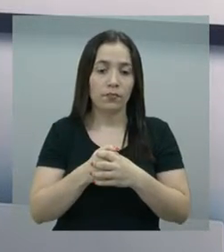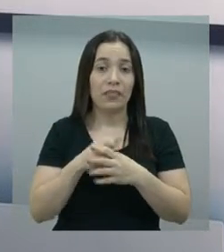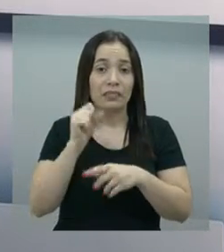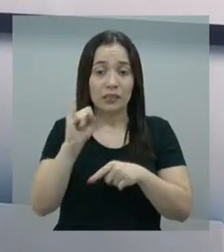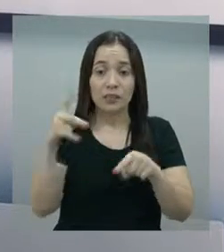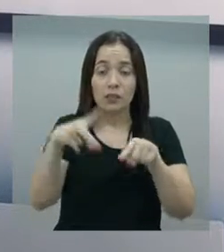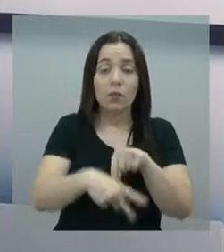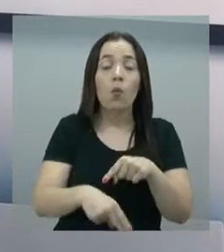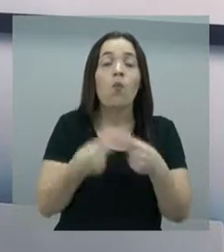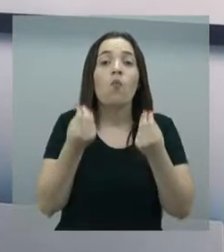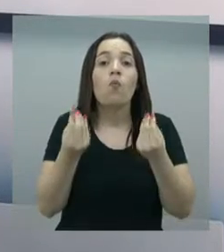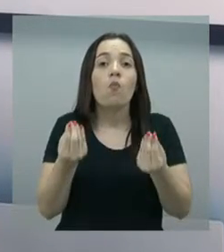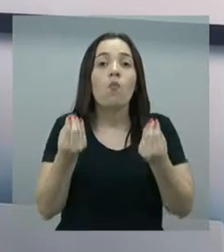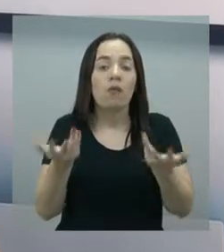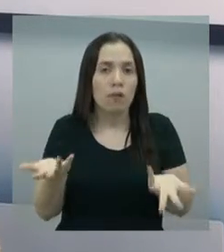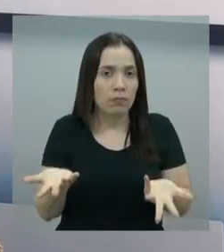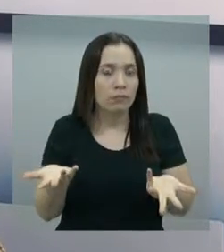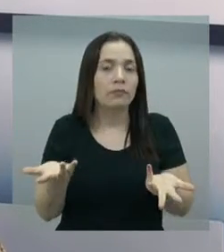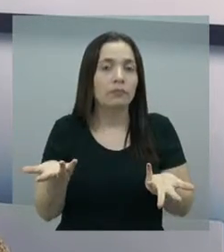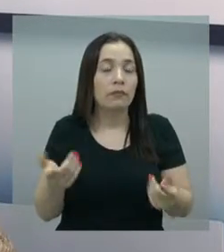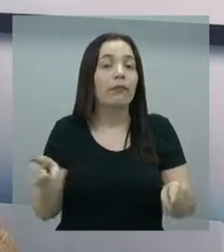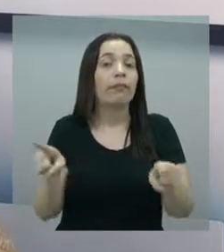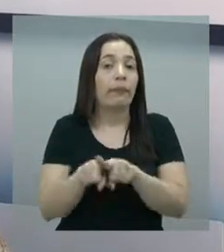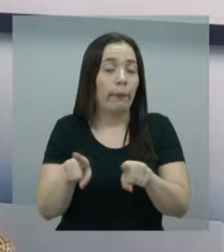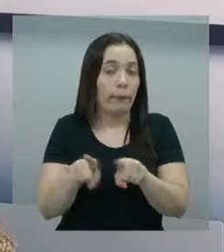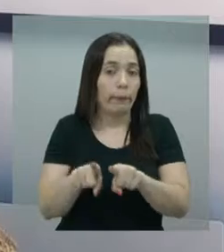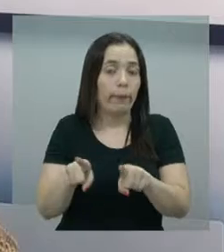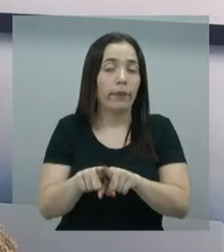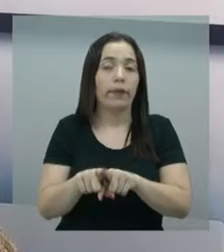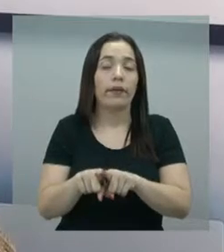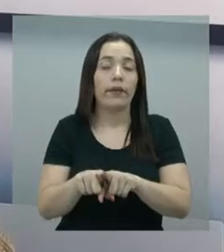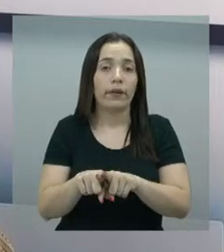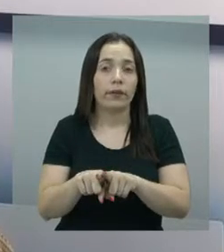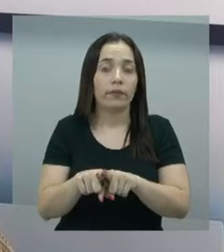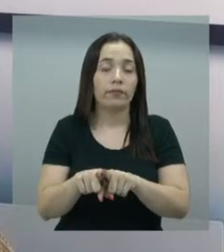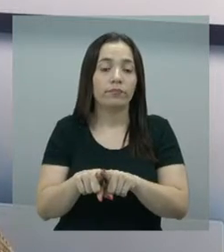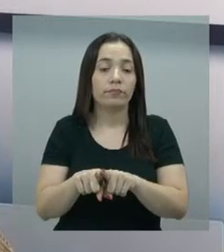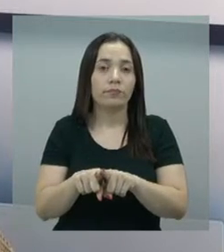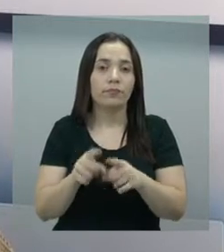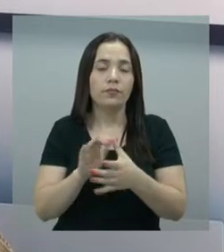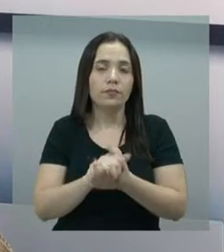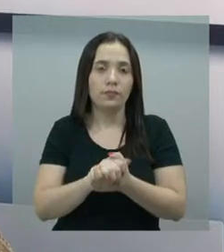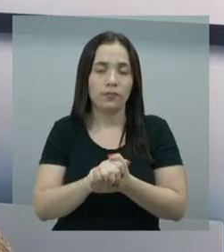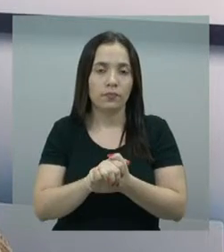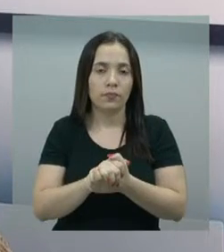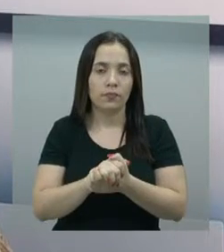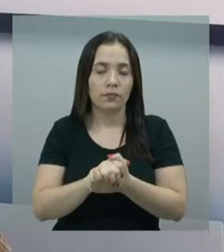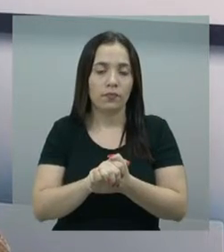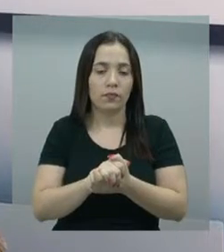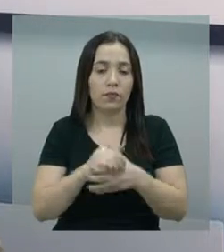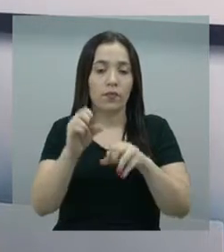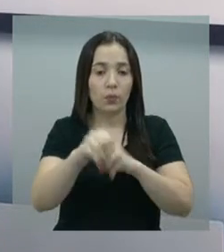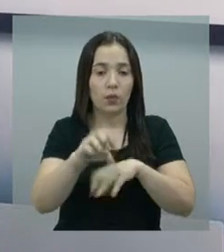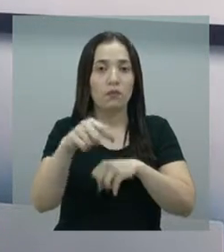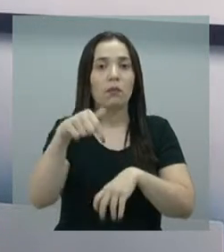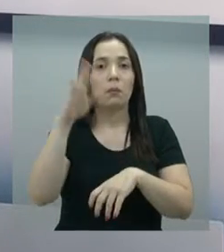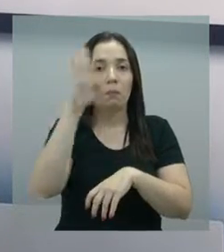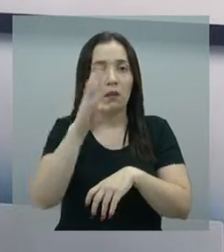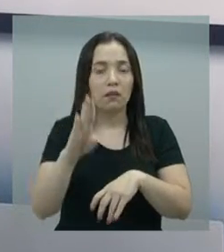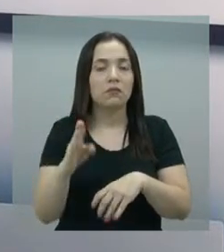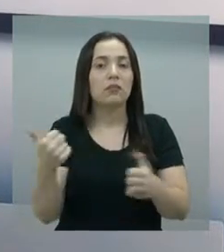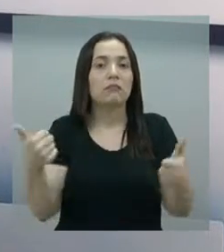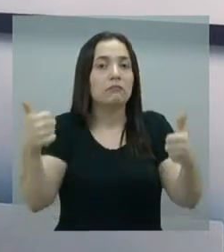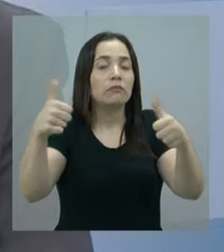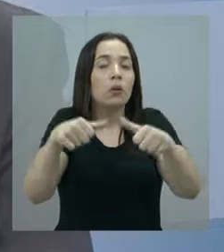ameaçado. E, junto com isso, está ameaçado também, né, doutor João, a evolução da educação do nosso país, né? Eu digo